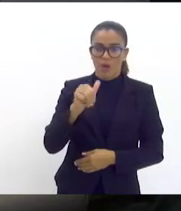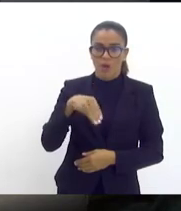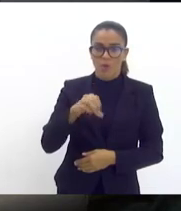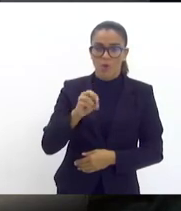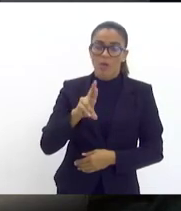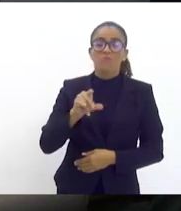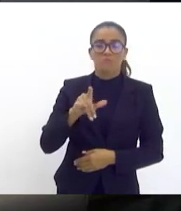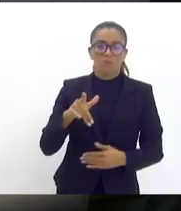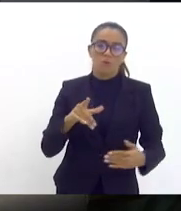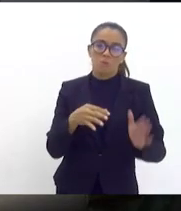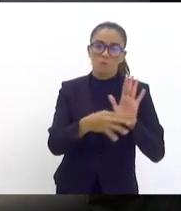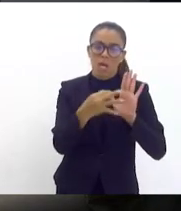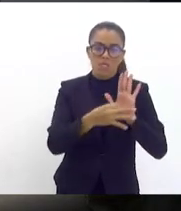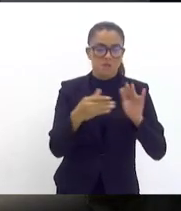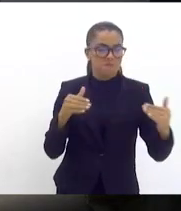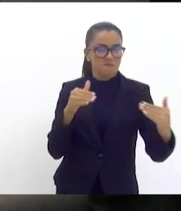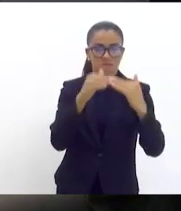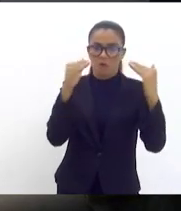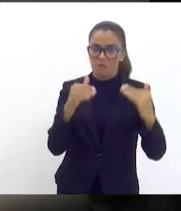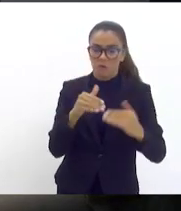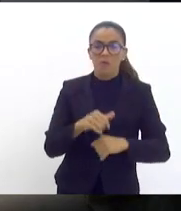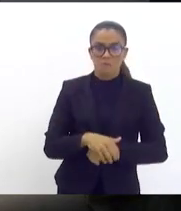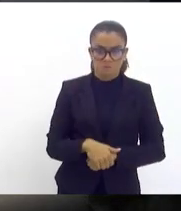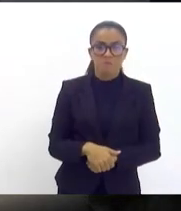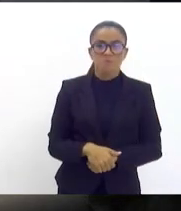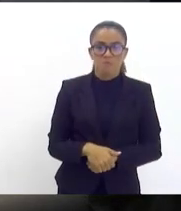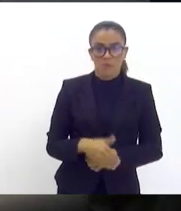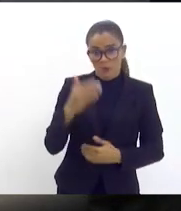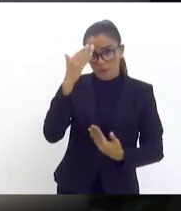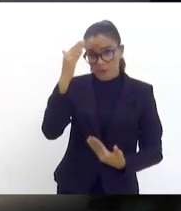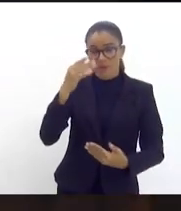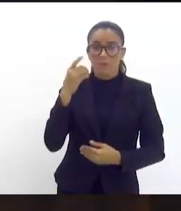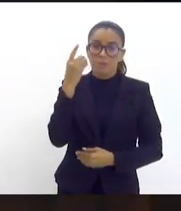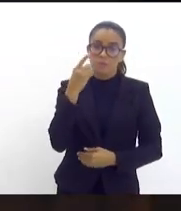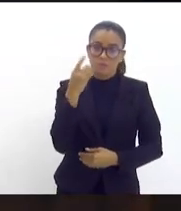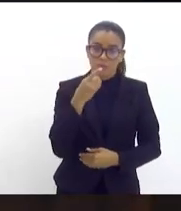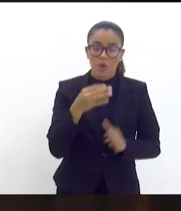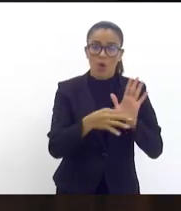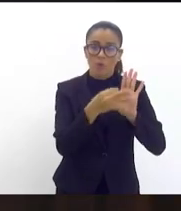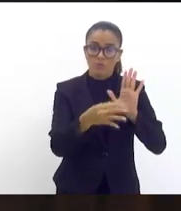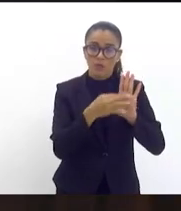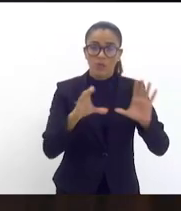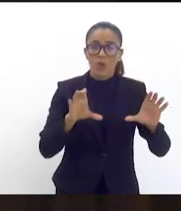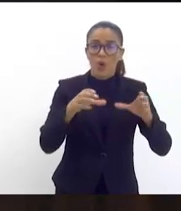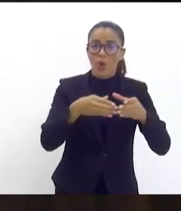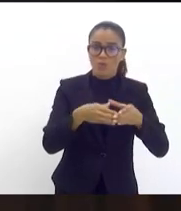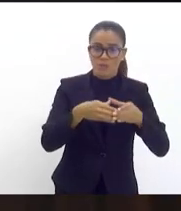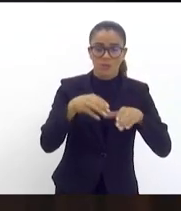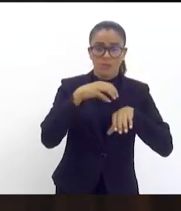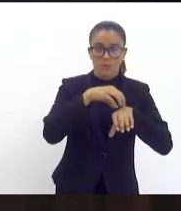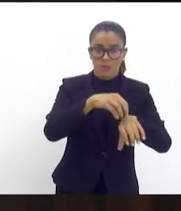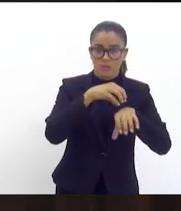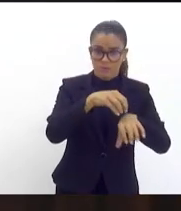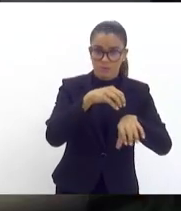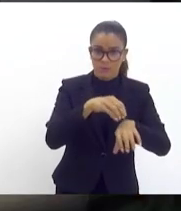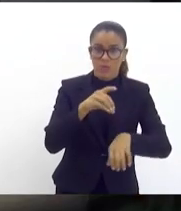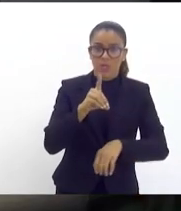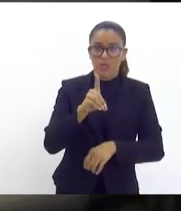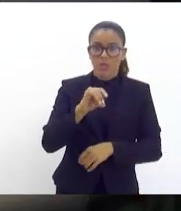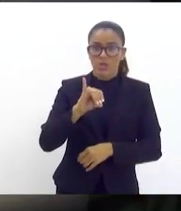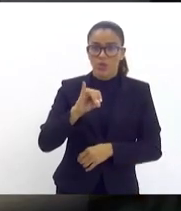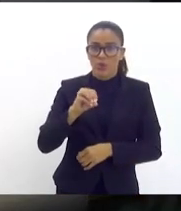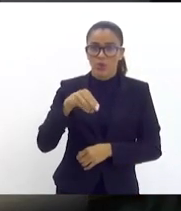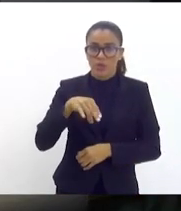Parecer é favorável, senhor presidente, pela constitucionalidade. Muito obrigado, deputado. Para emitir parecer pela Comissão de Transporte, deputado Dionísio Lins.